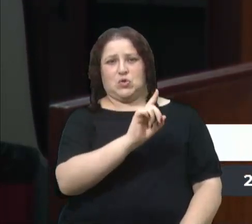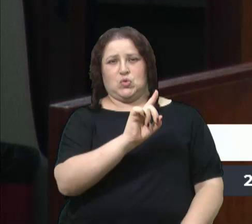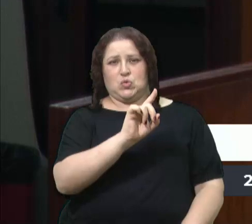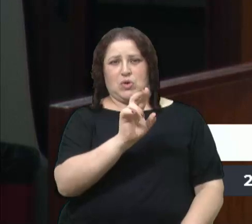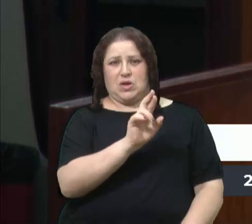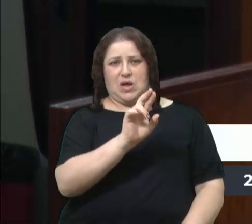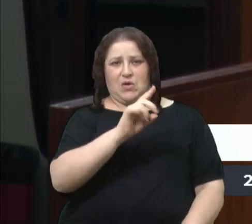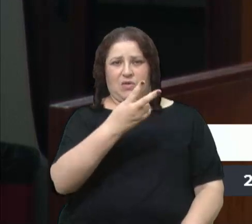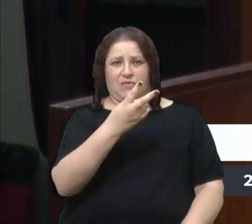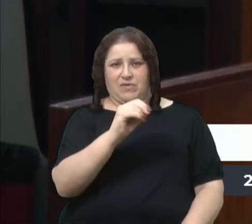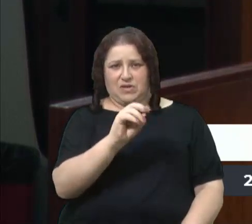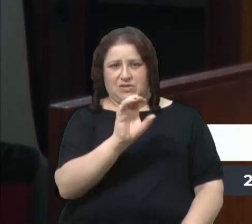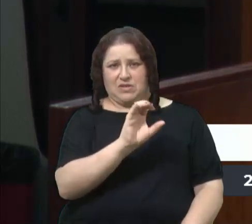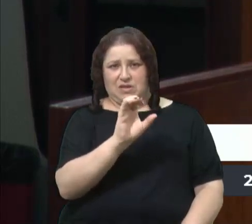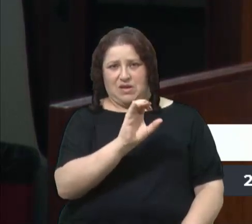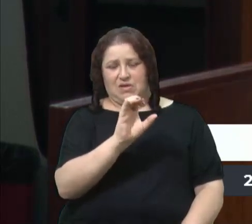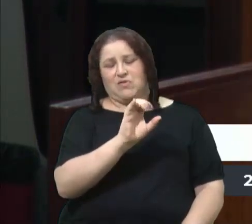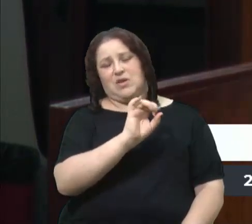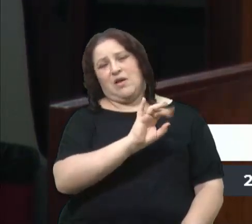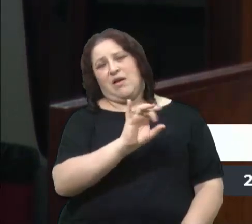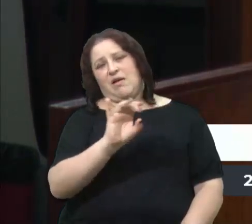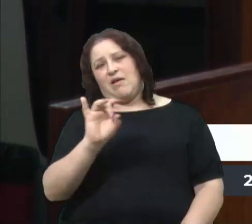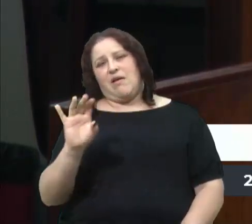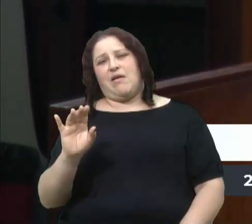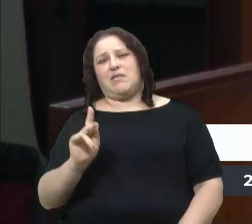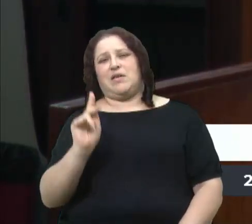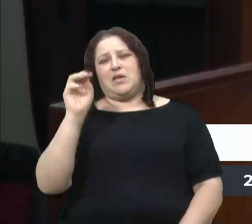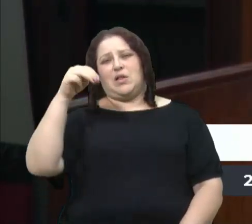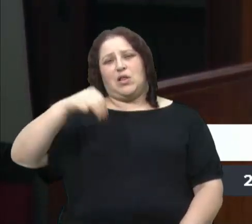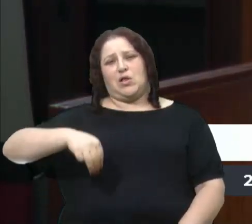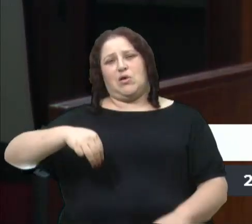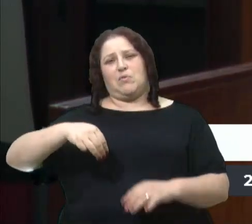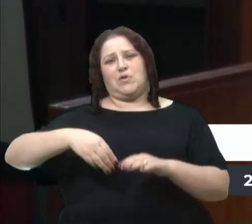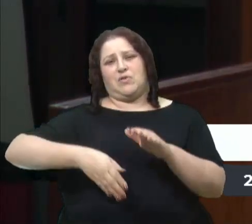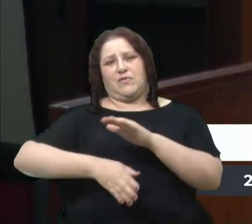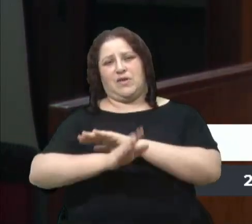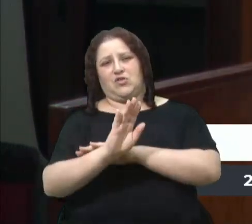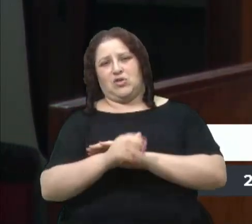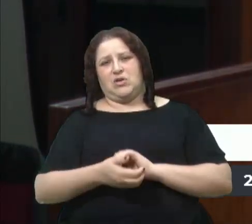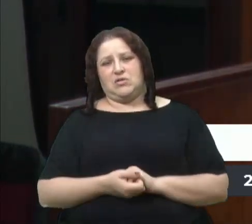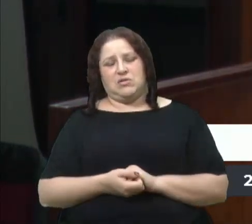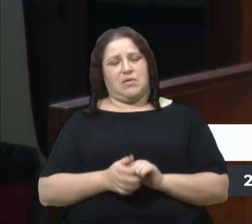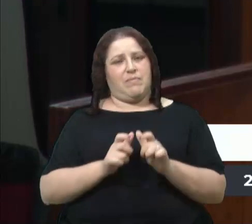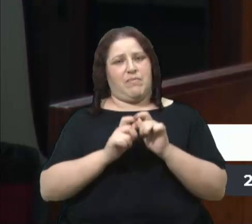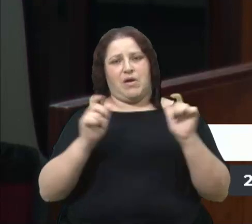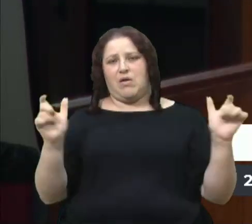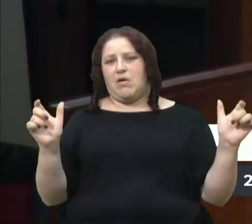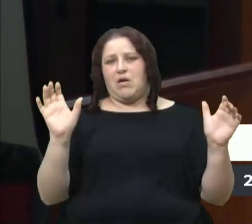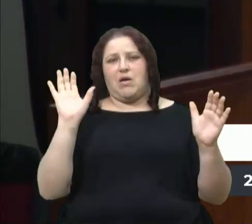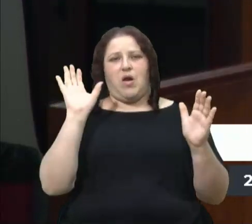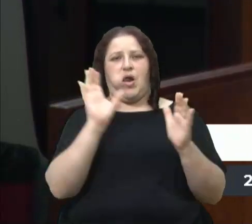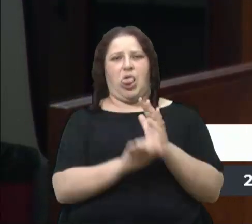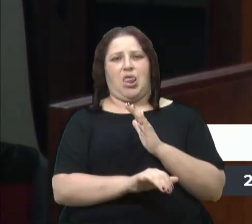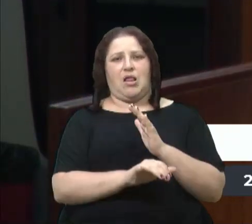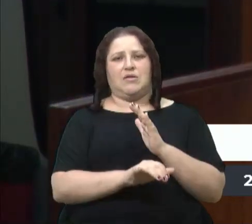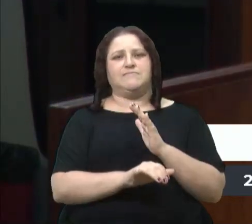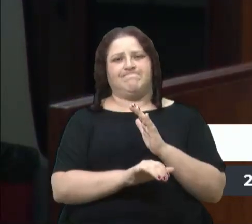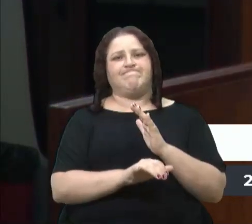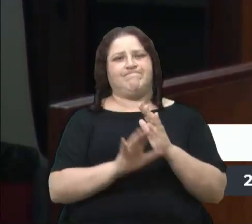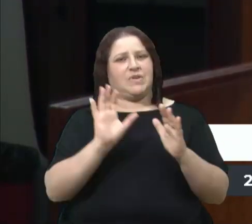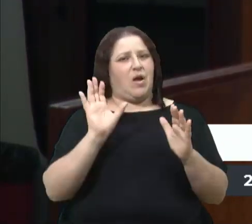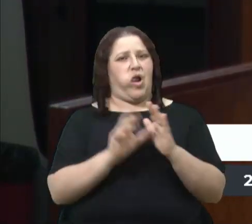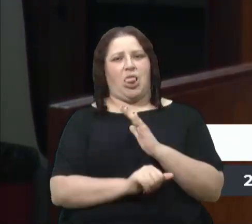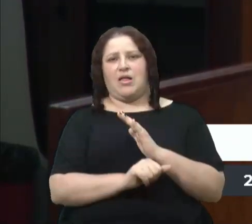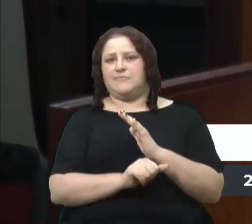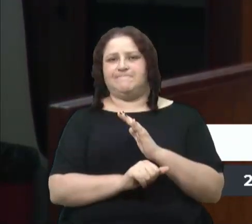rodado. Cada 180 quilômetros ele vai custar R$ 1,20. Esse é o maior roubo, já vou dizer aqui, o maior assalto